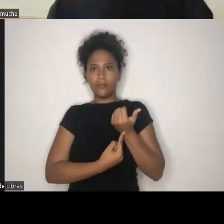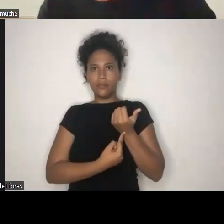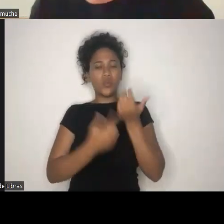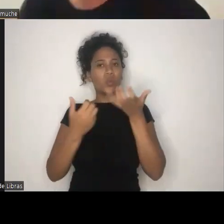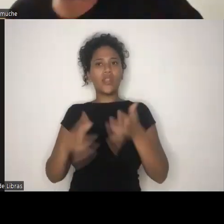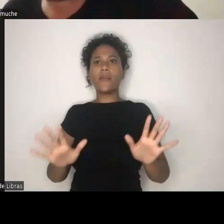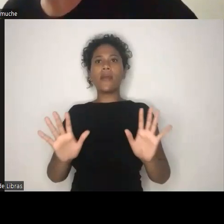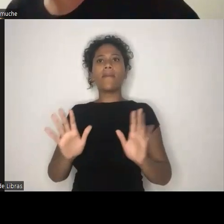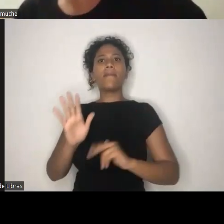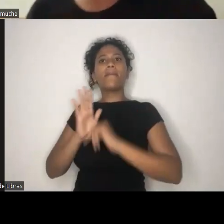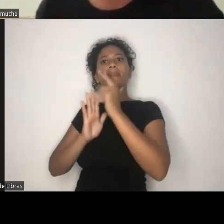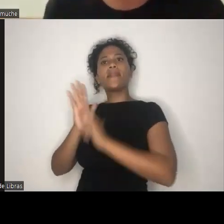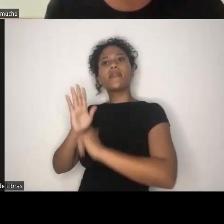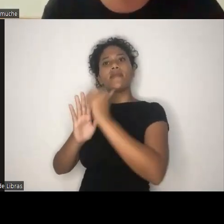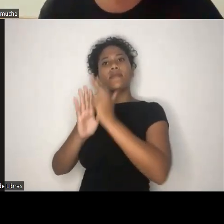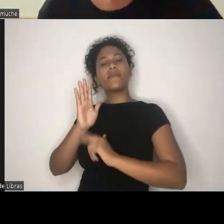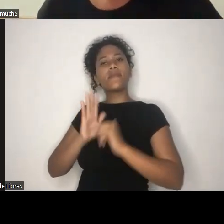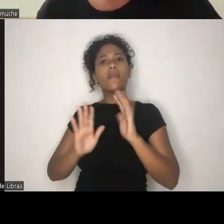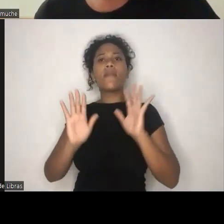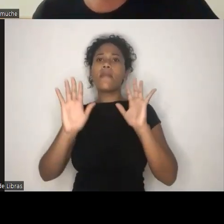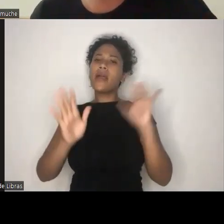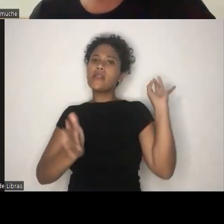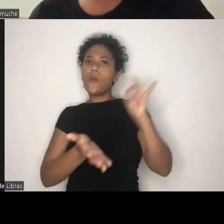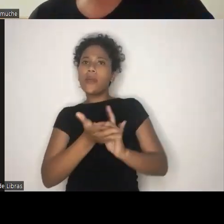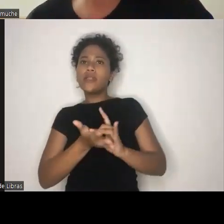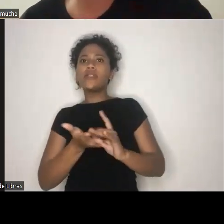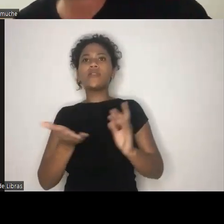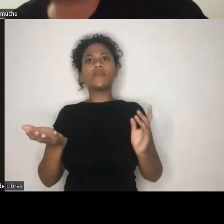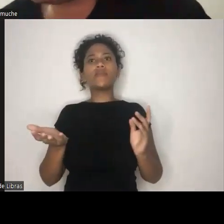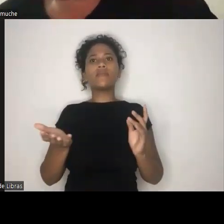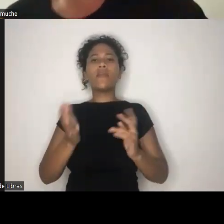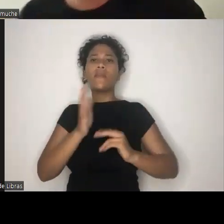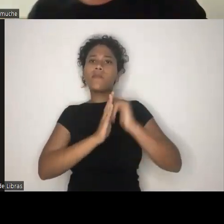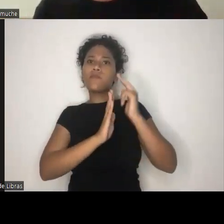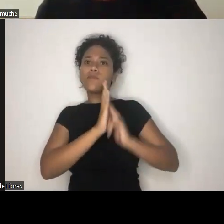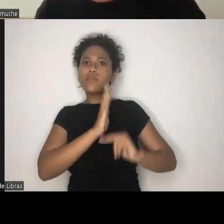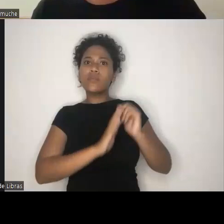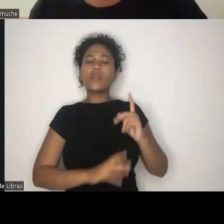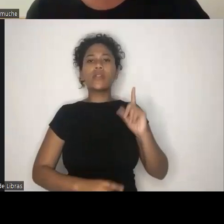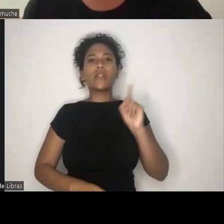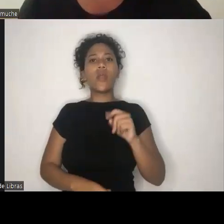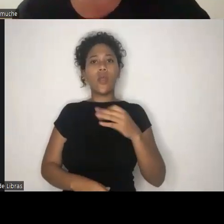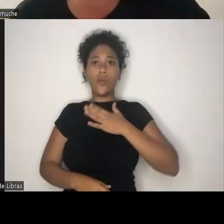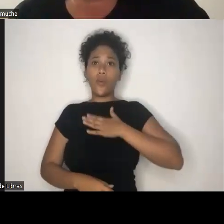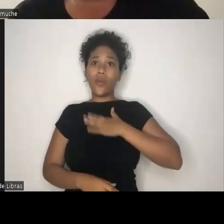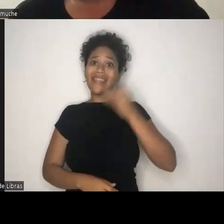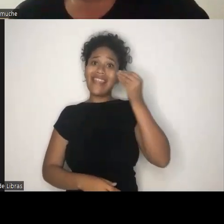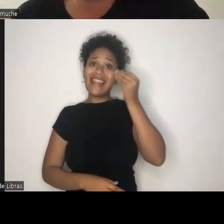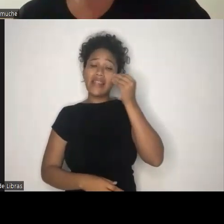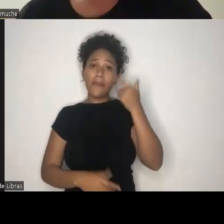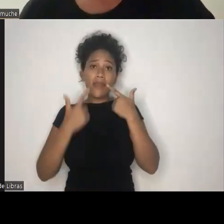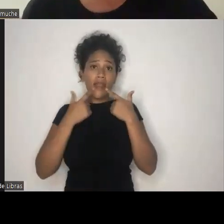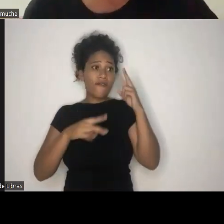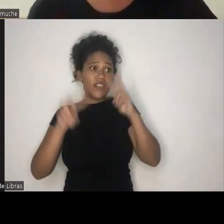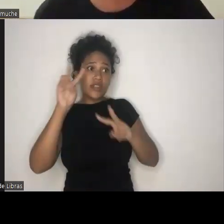dentro do Realismo mas realmente fazer pintura aonde eu tentasse colocar a minha visão de mundo